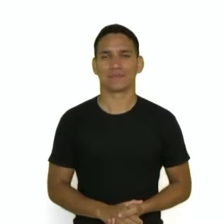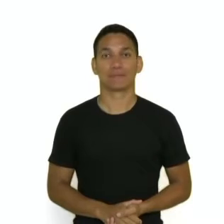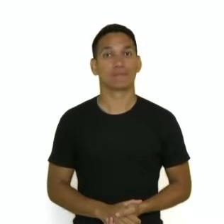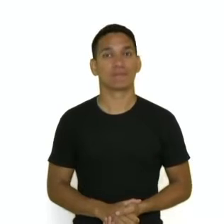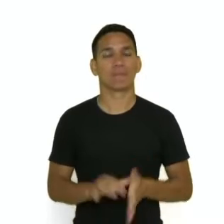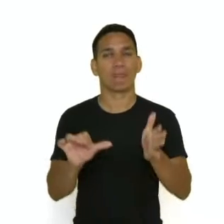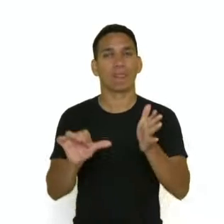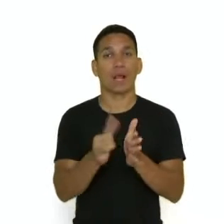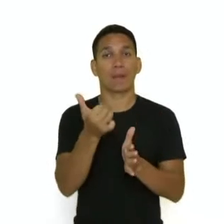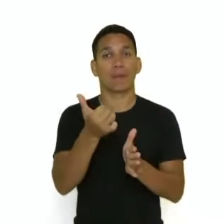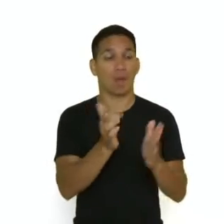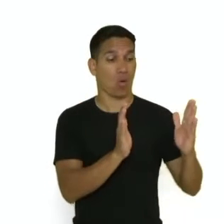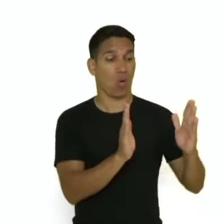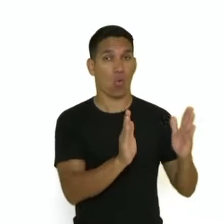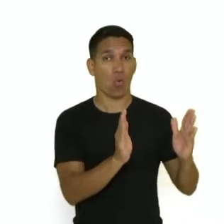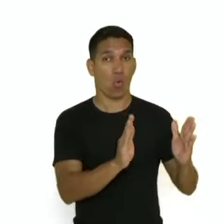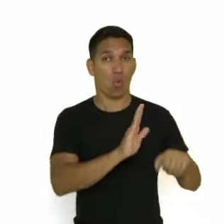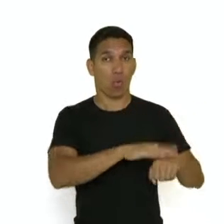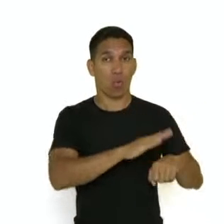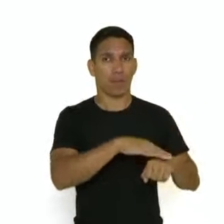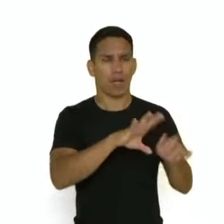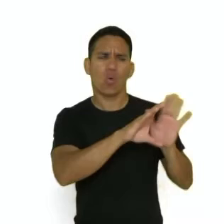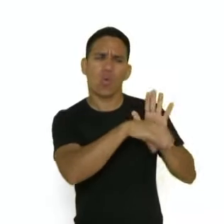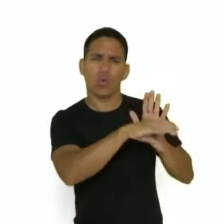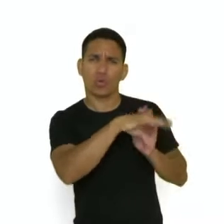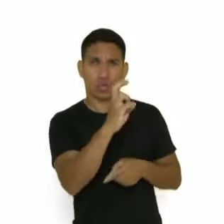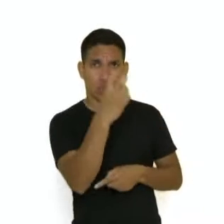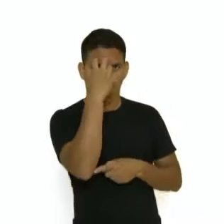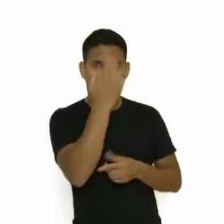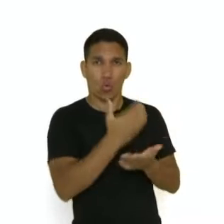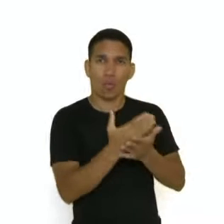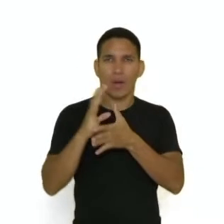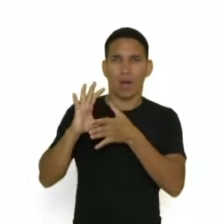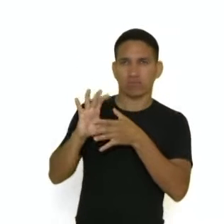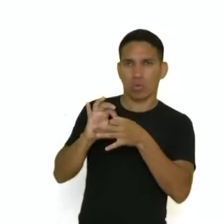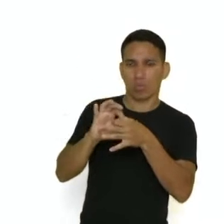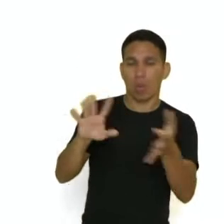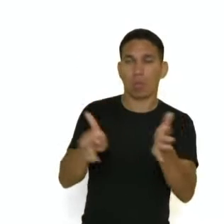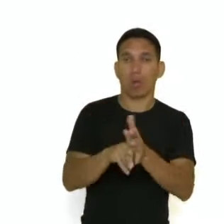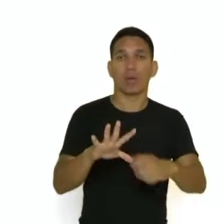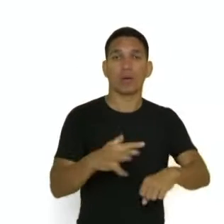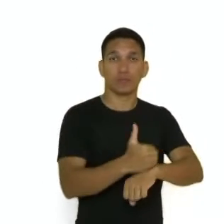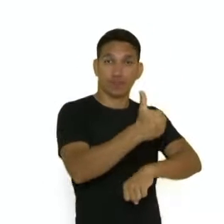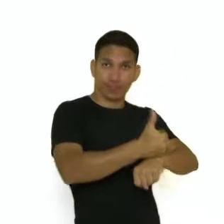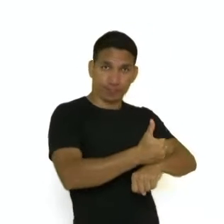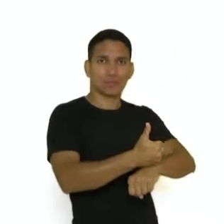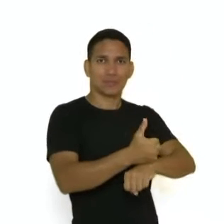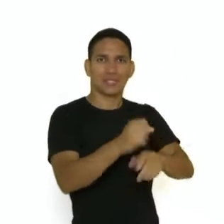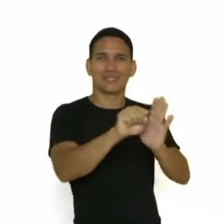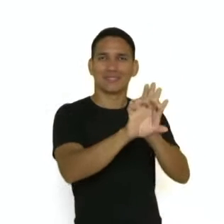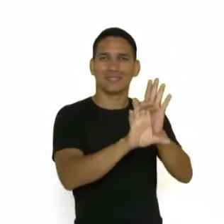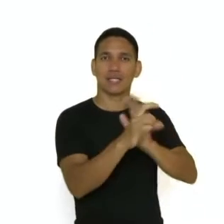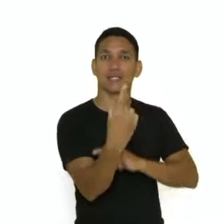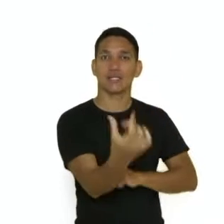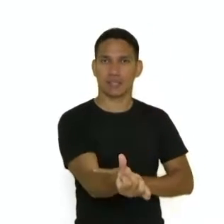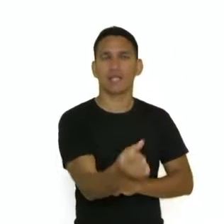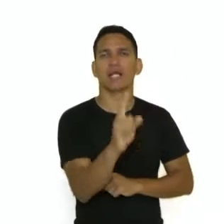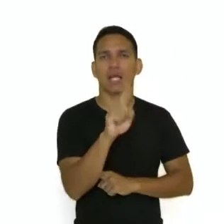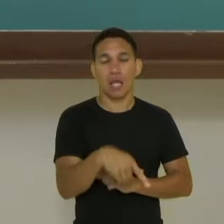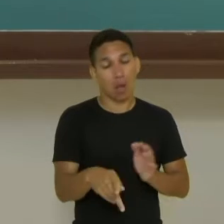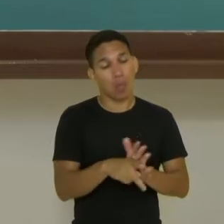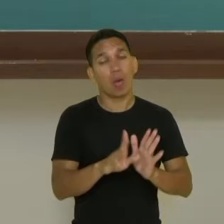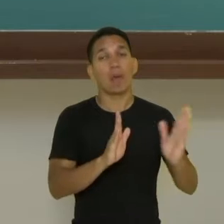A primeira fase do conceito de cultura vai se dar no contexto do colonialismo, no século XVI, ainda dentro de